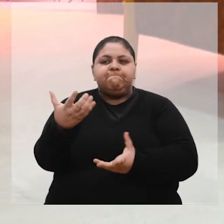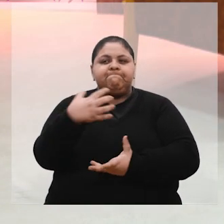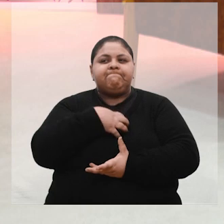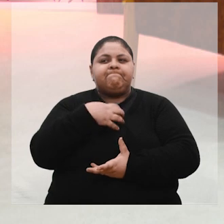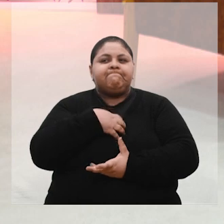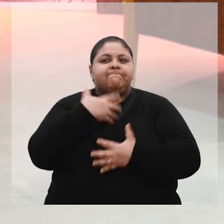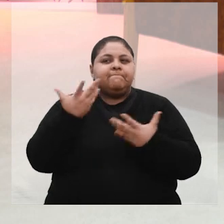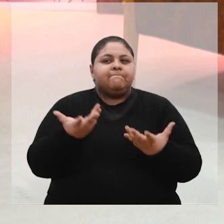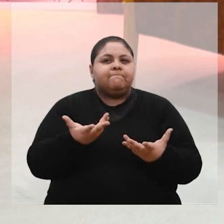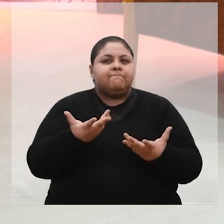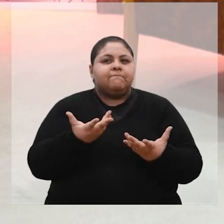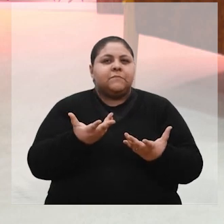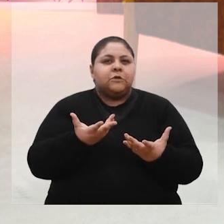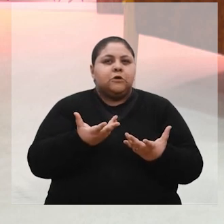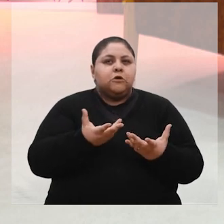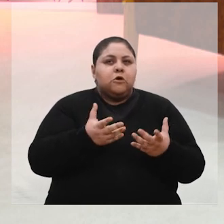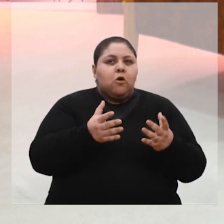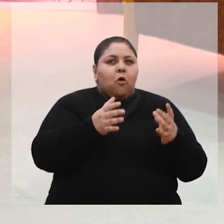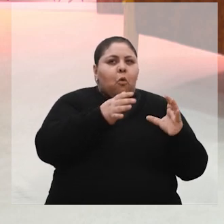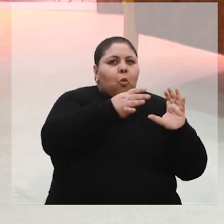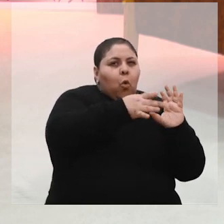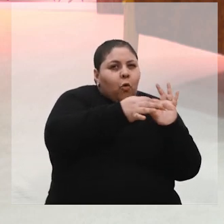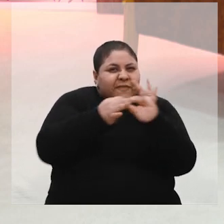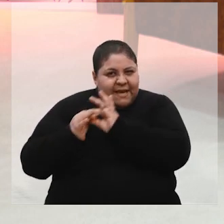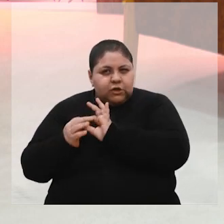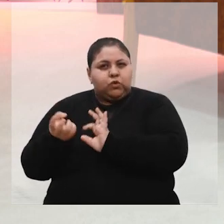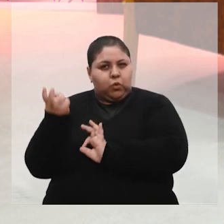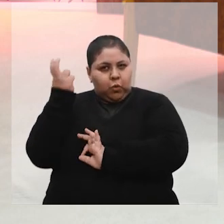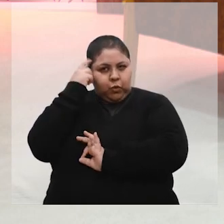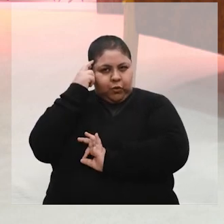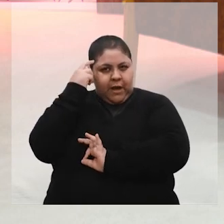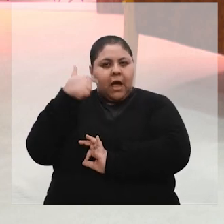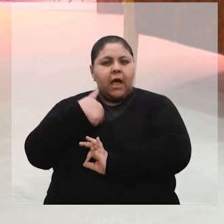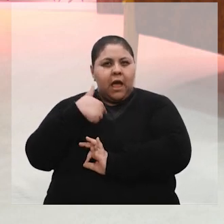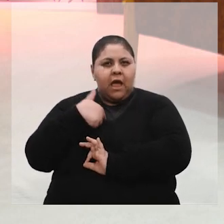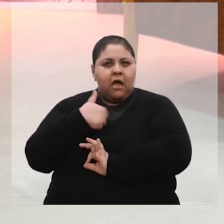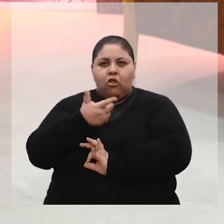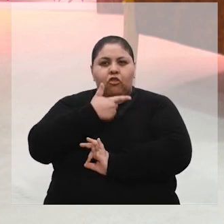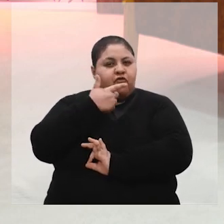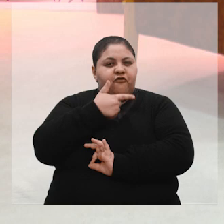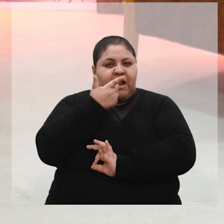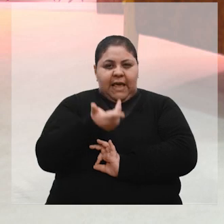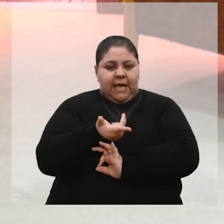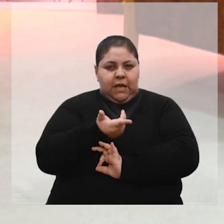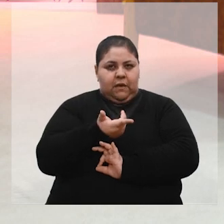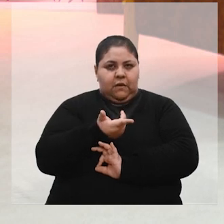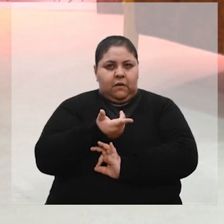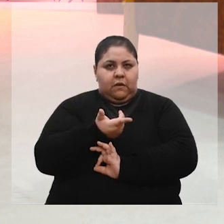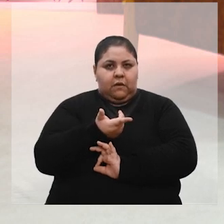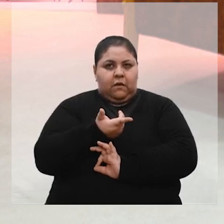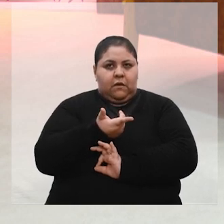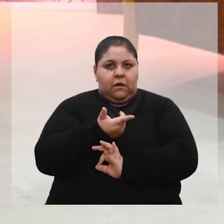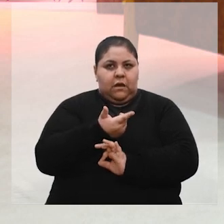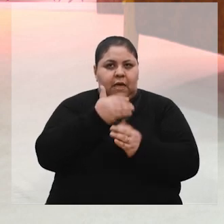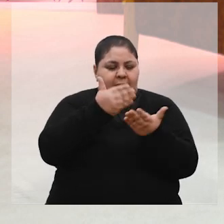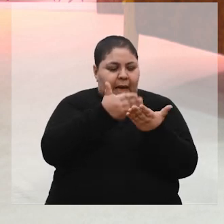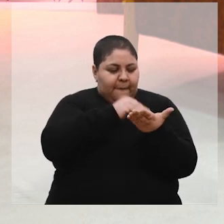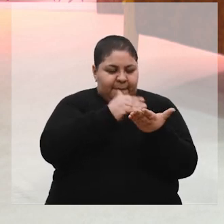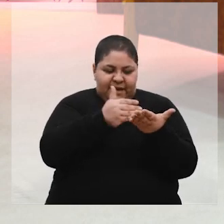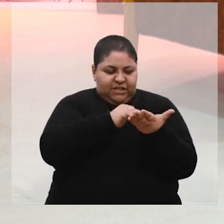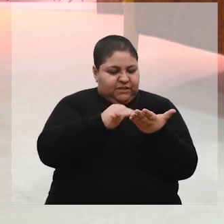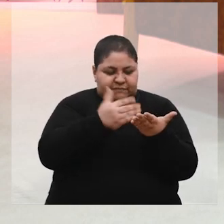sentido de tentar dar um contorno cultural. Eu não cheguei a citar aqui, eu não vou localizar a página porque eu não deixei